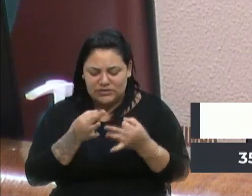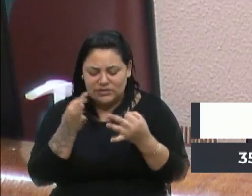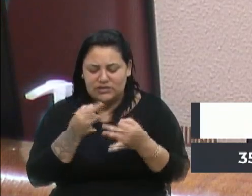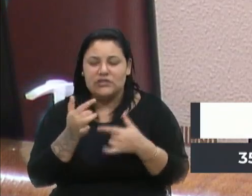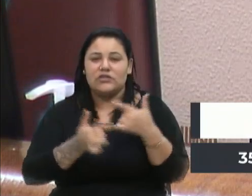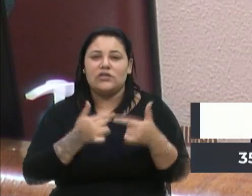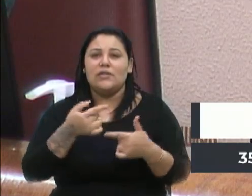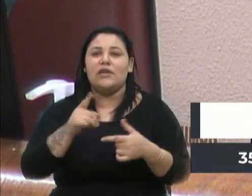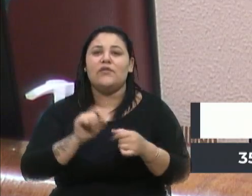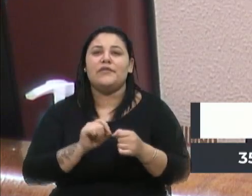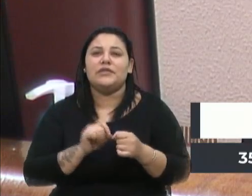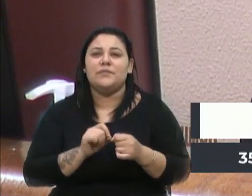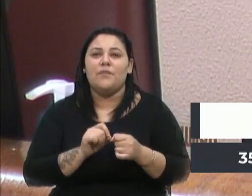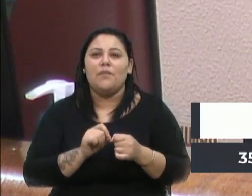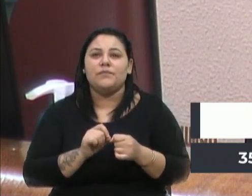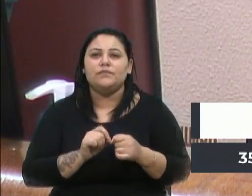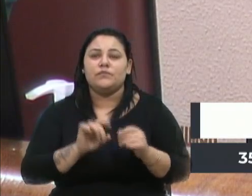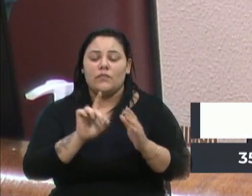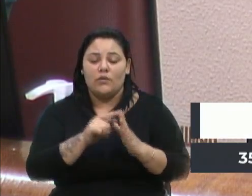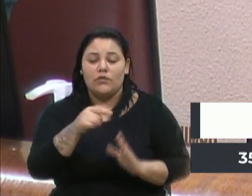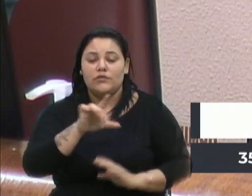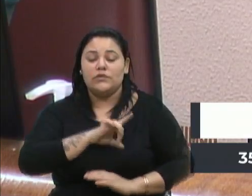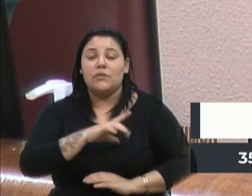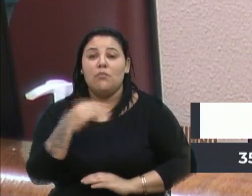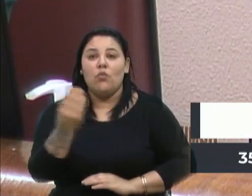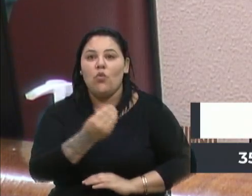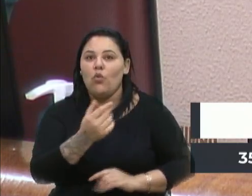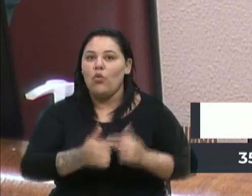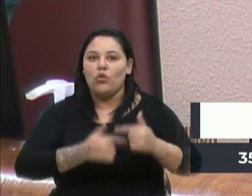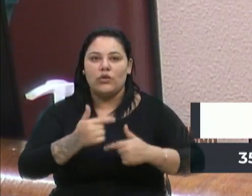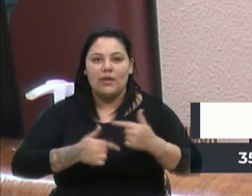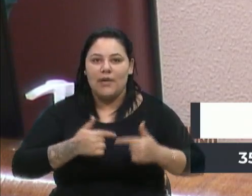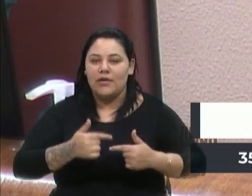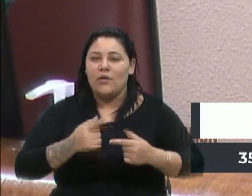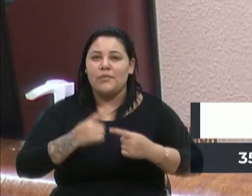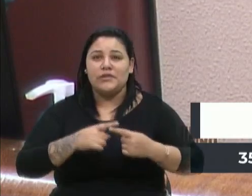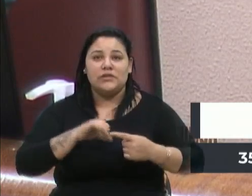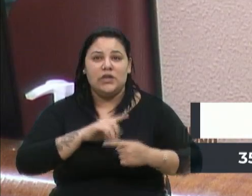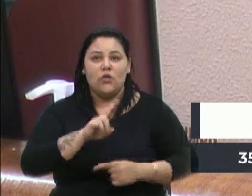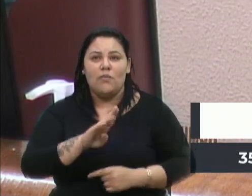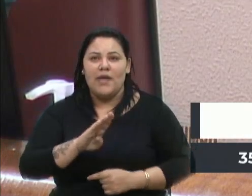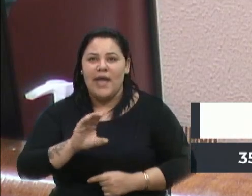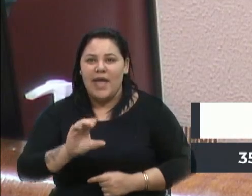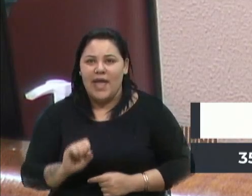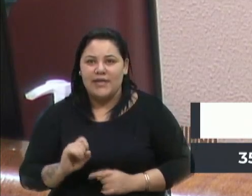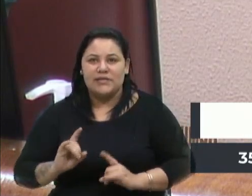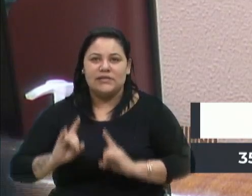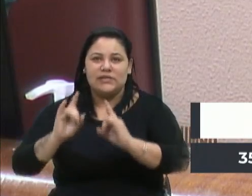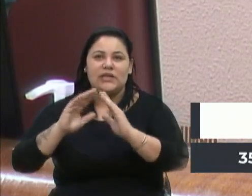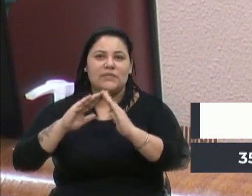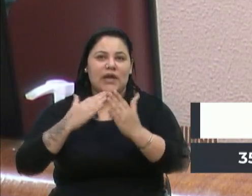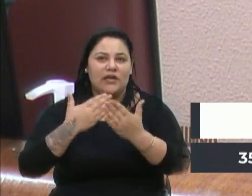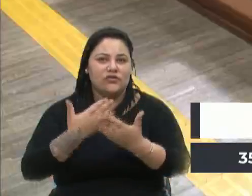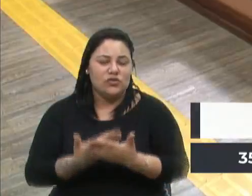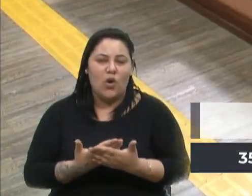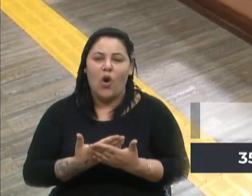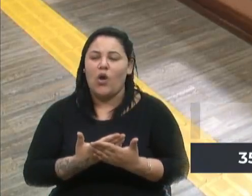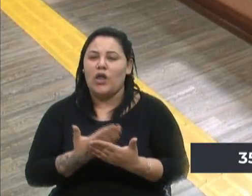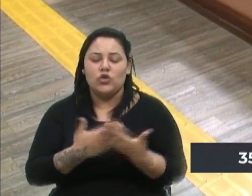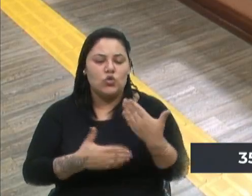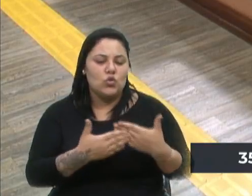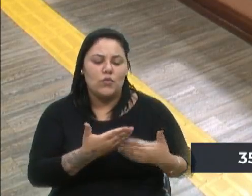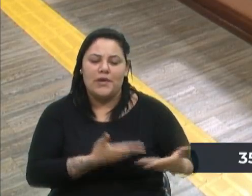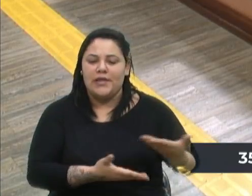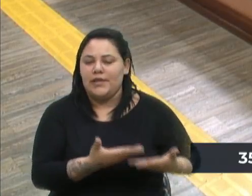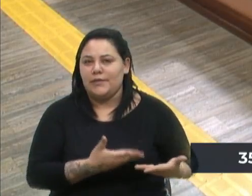ser feito e eles vão ter muito trabalho a fazer, porque tem UBS, escola, tem muito prédio público para atender. Obrigado, vereador. Obrigado.